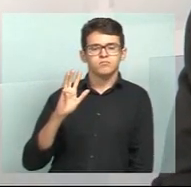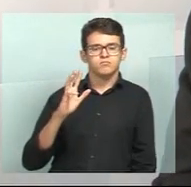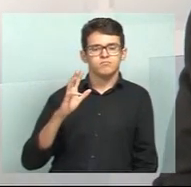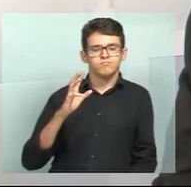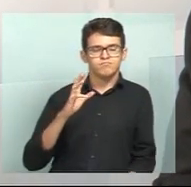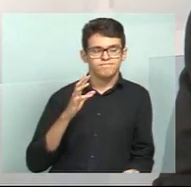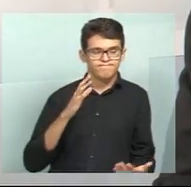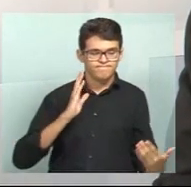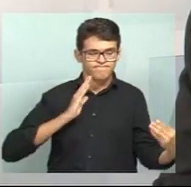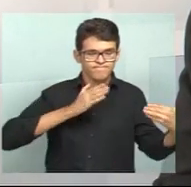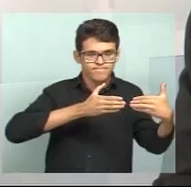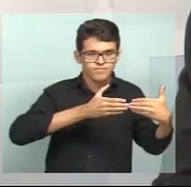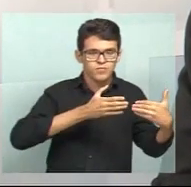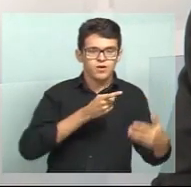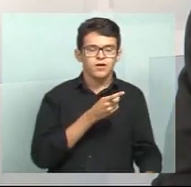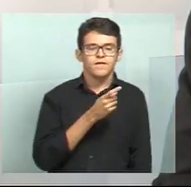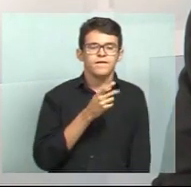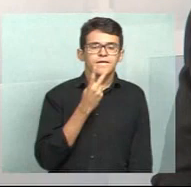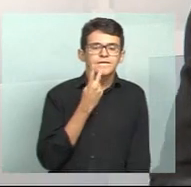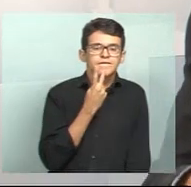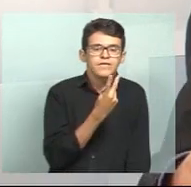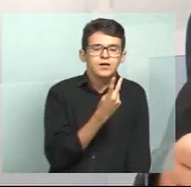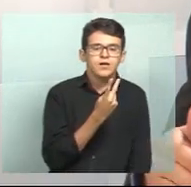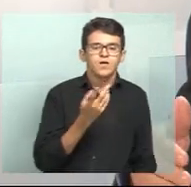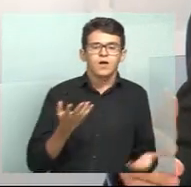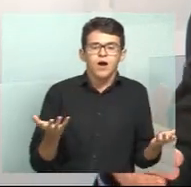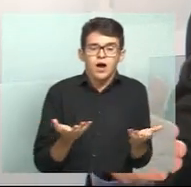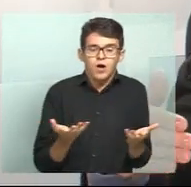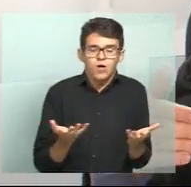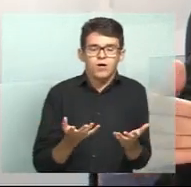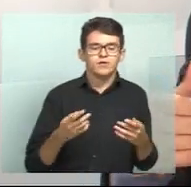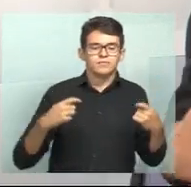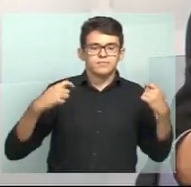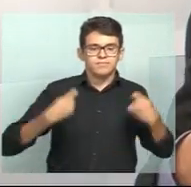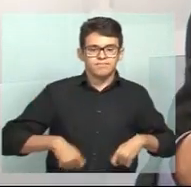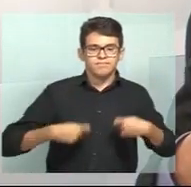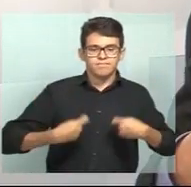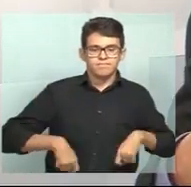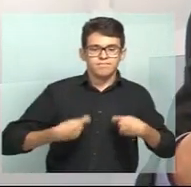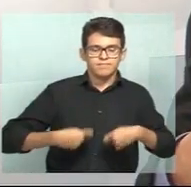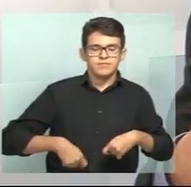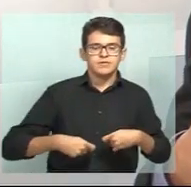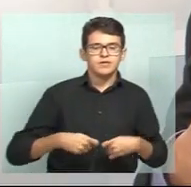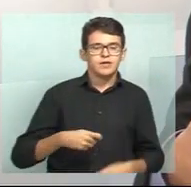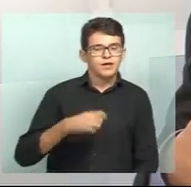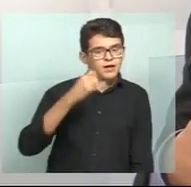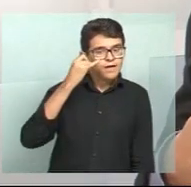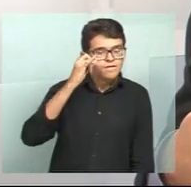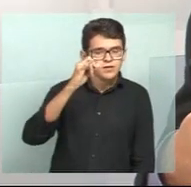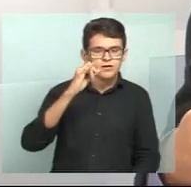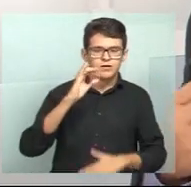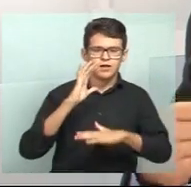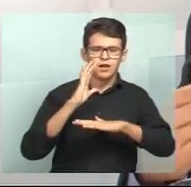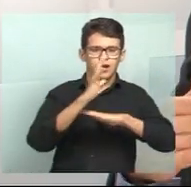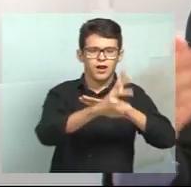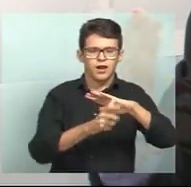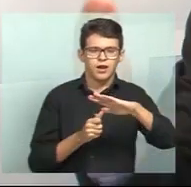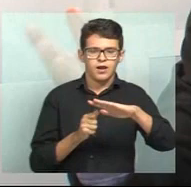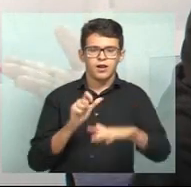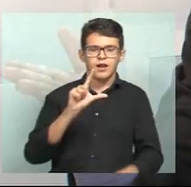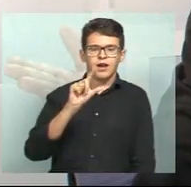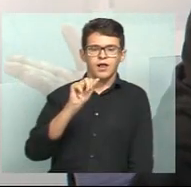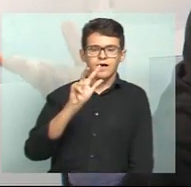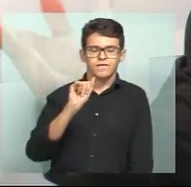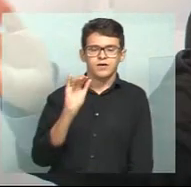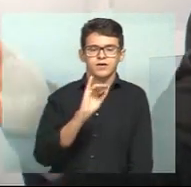é hora de nós fazermos uma grande frente contra a Lava Jato. E nós temos que agradar o